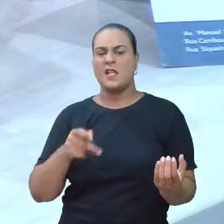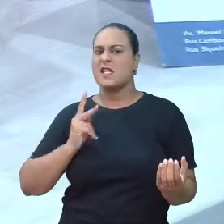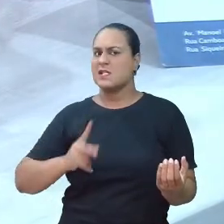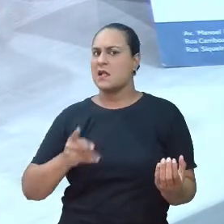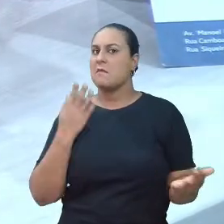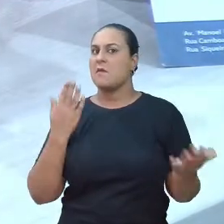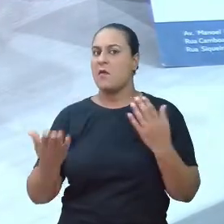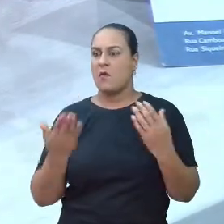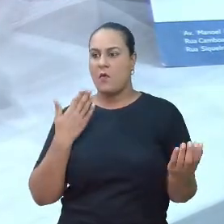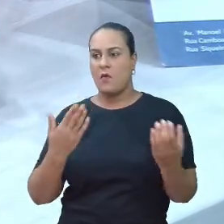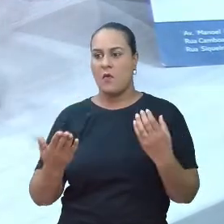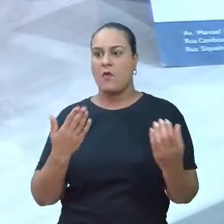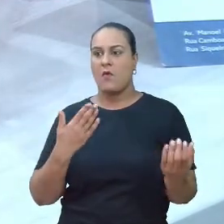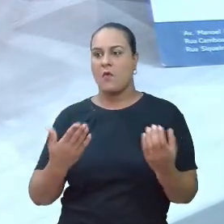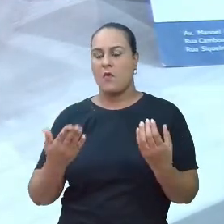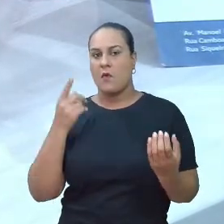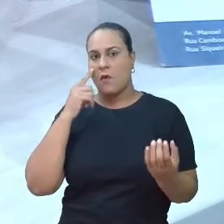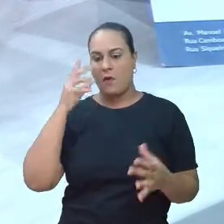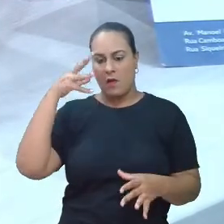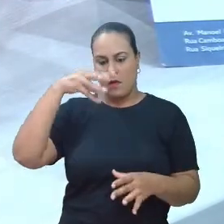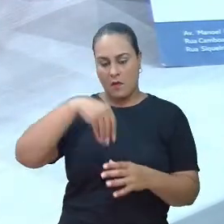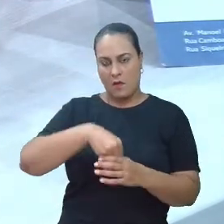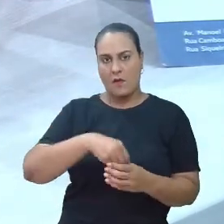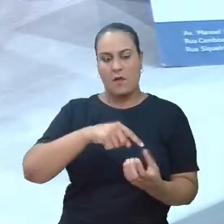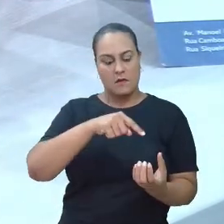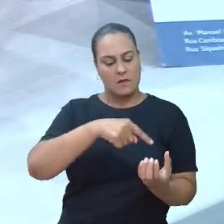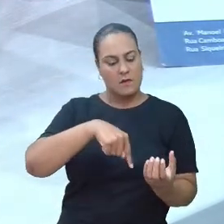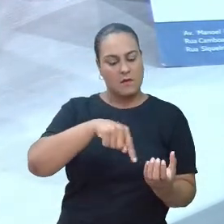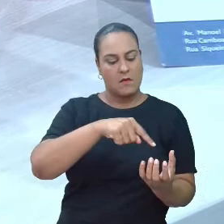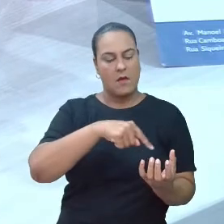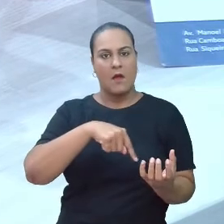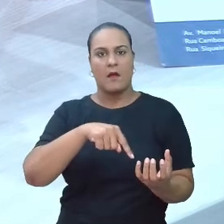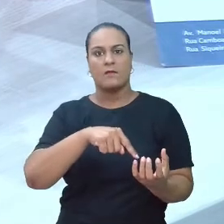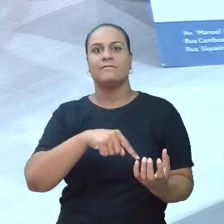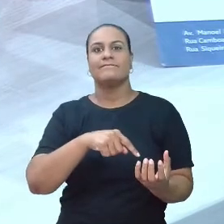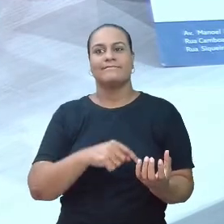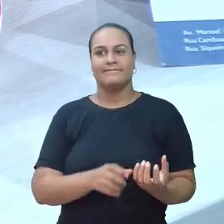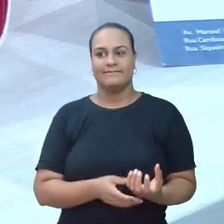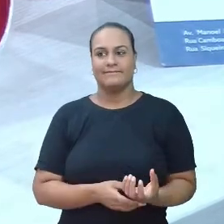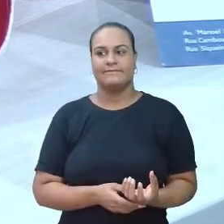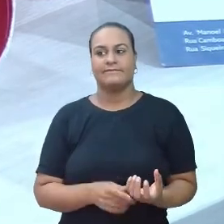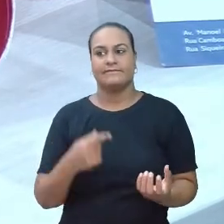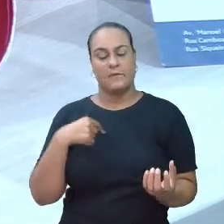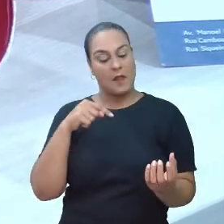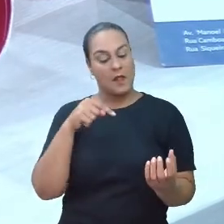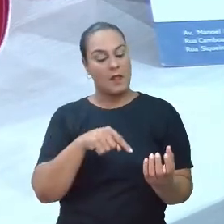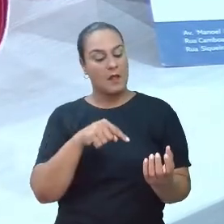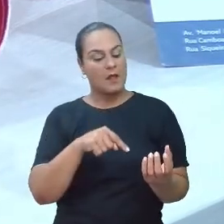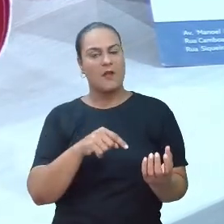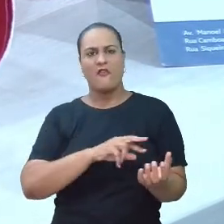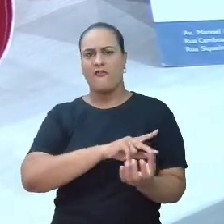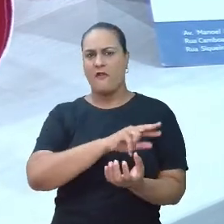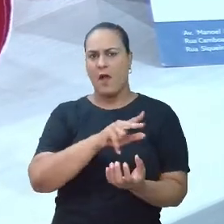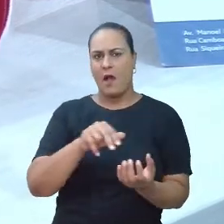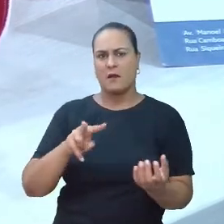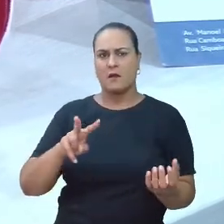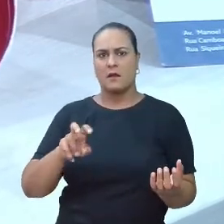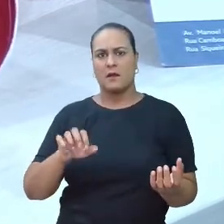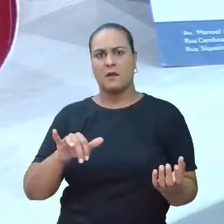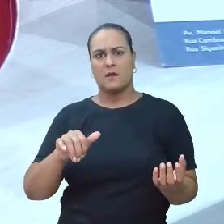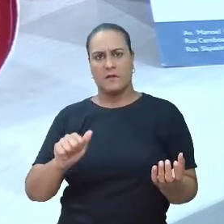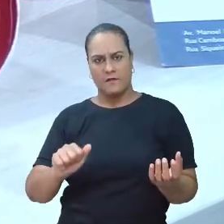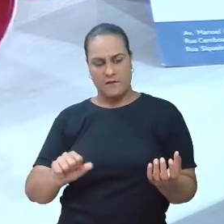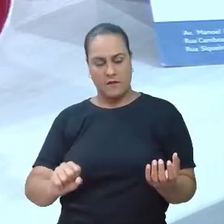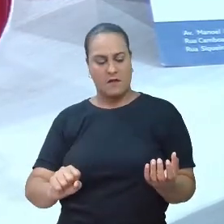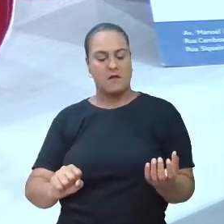comparação em relação a esse local bem irrigado, certo? Ele é bem irrigado, ele é responsável em